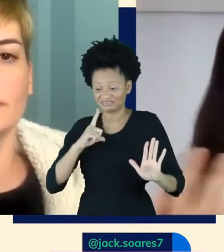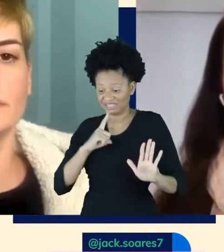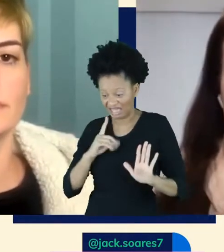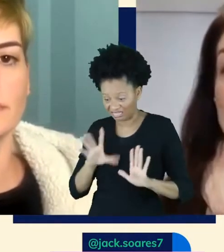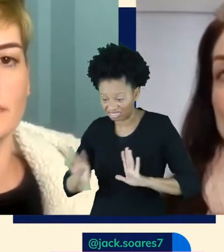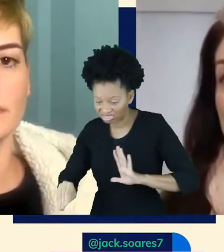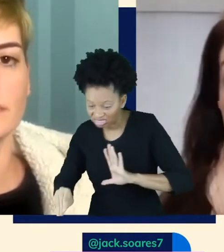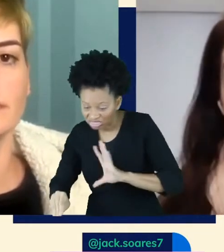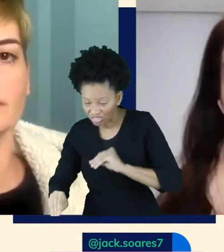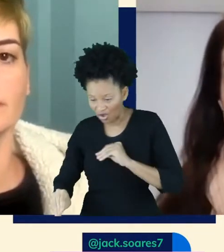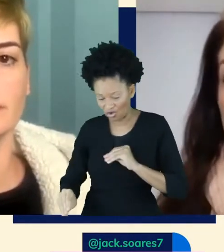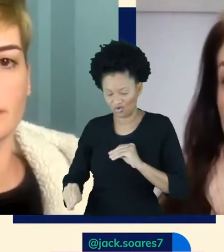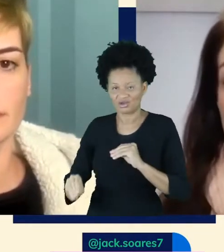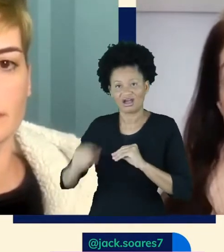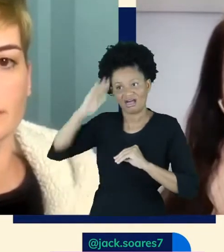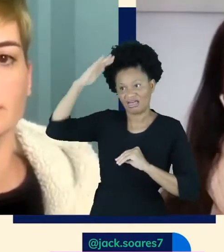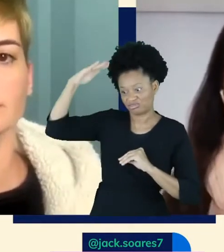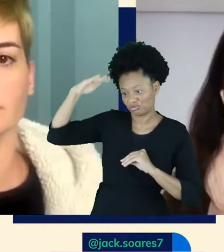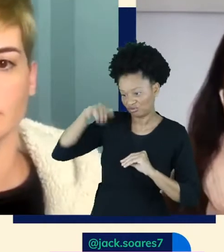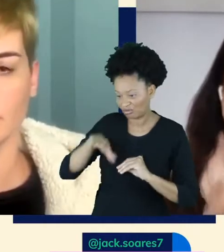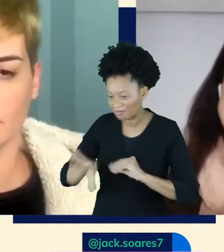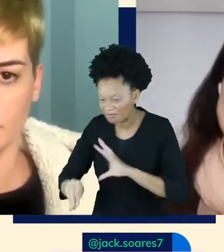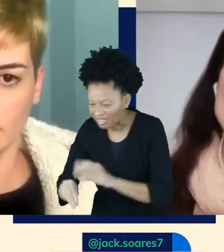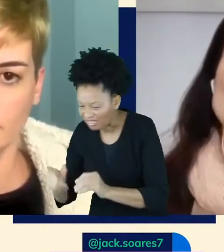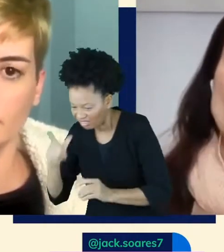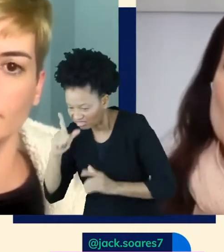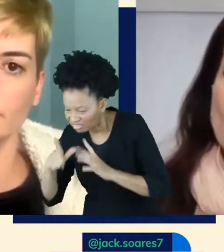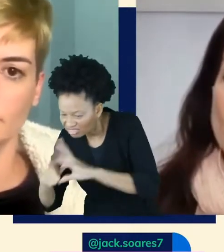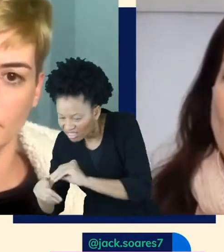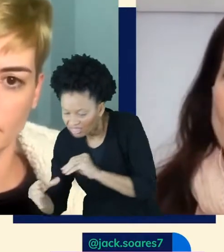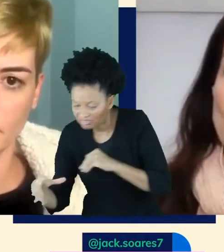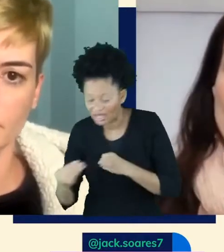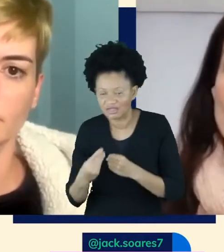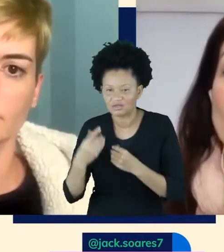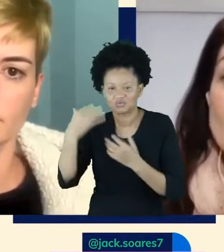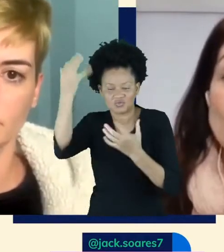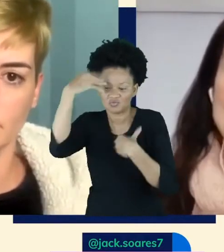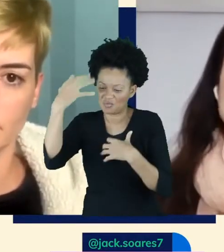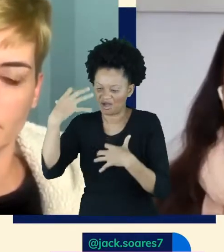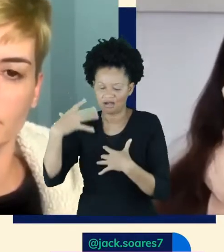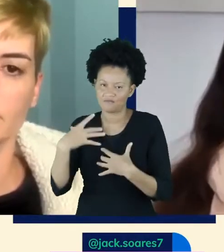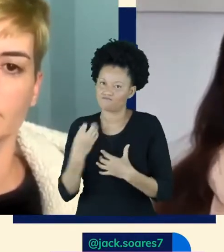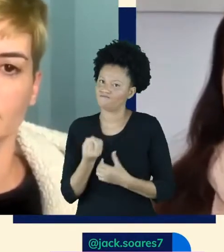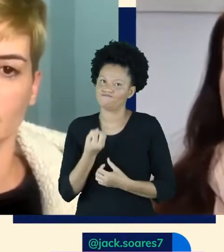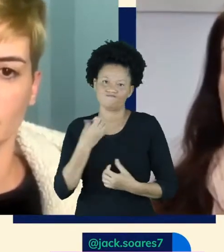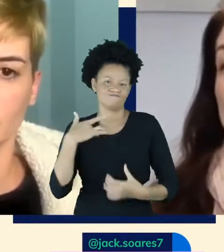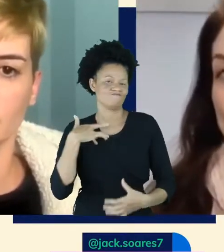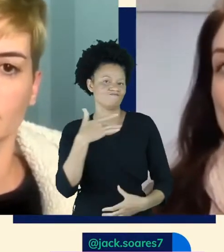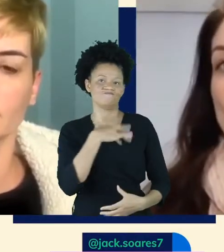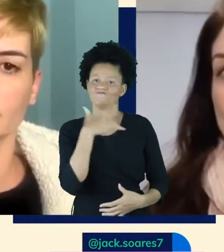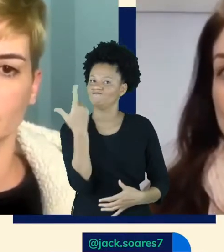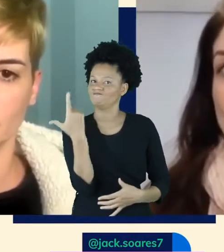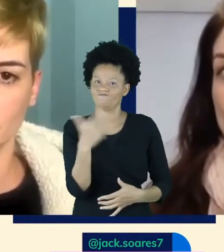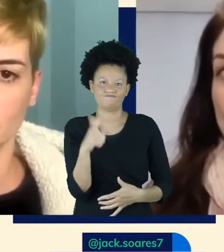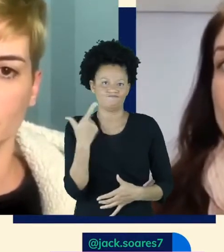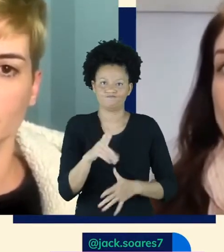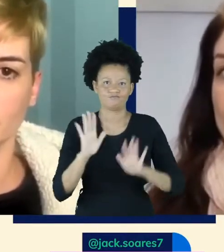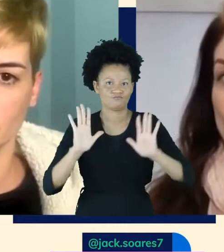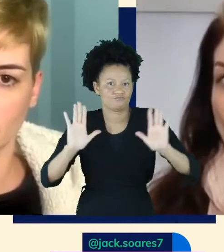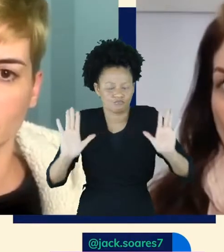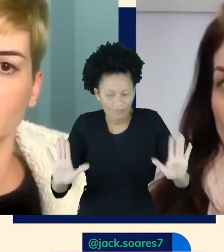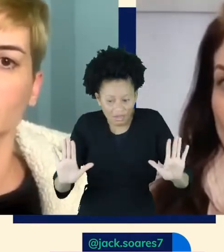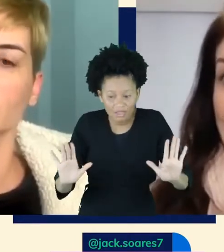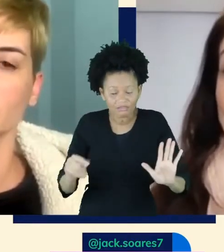há brincadeiras com os órgãos genitais durante esse banho. Isso não é saudável. E dependendo das intenções, isso pode ser